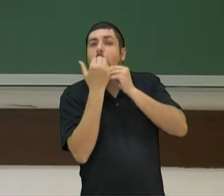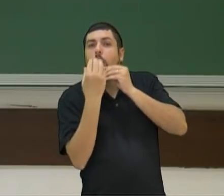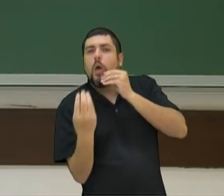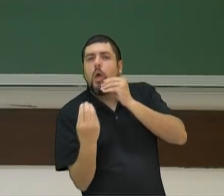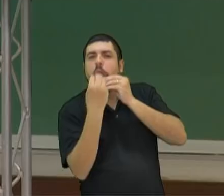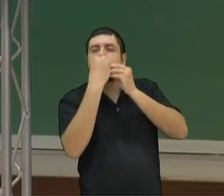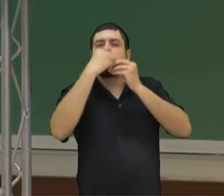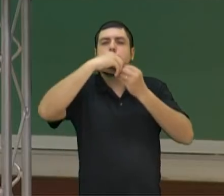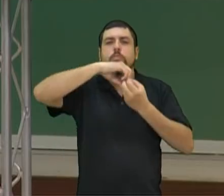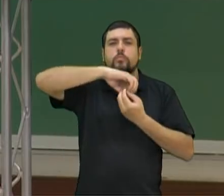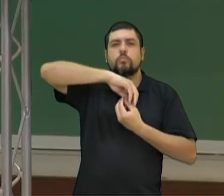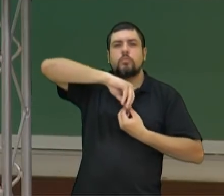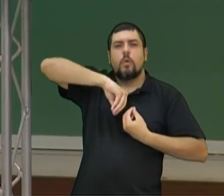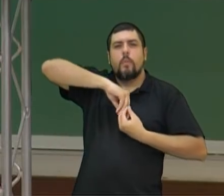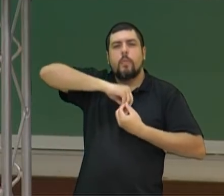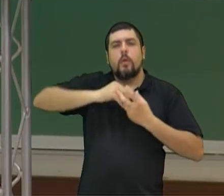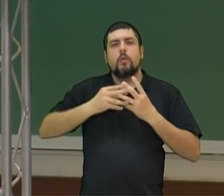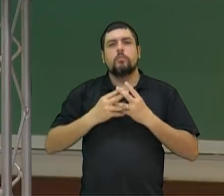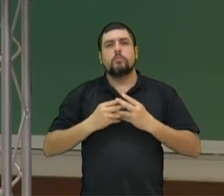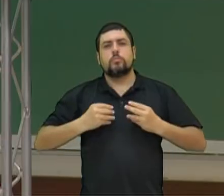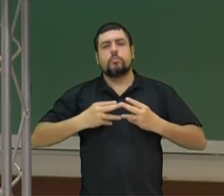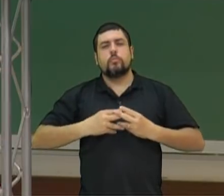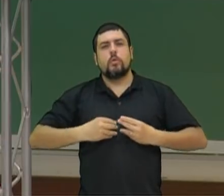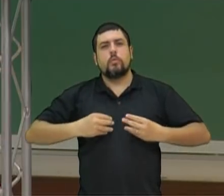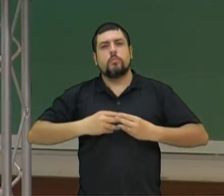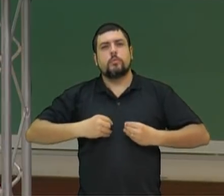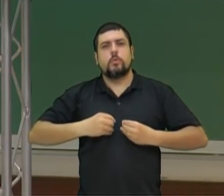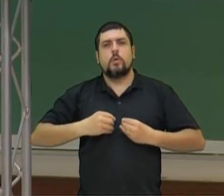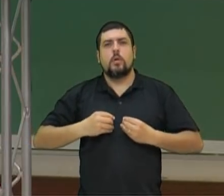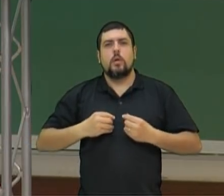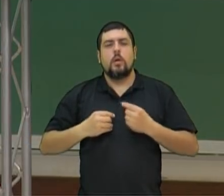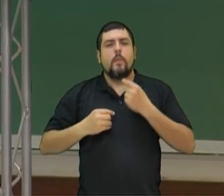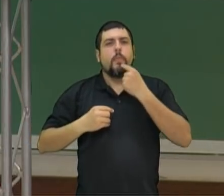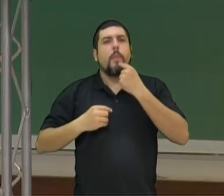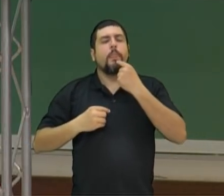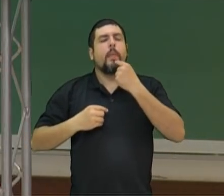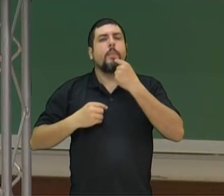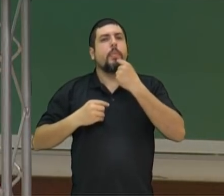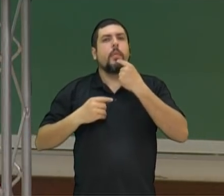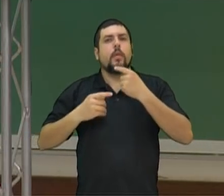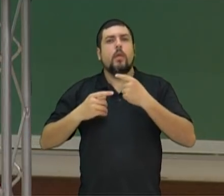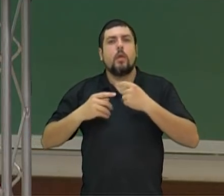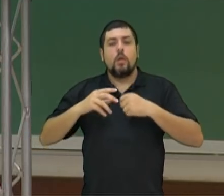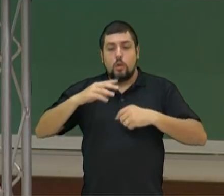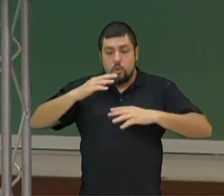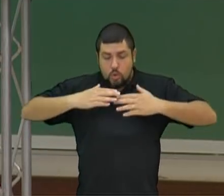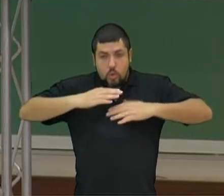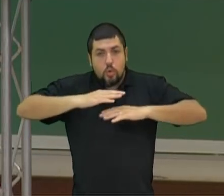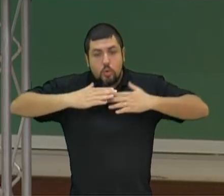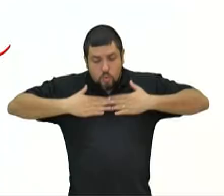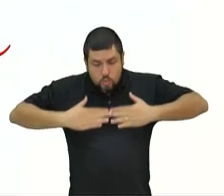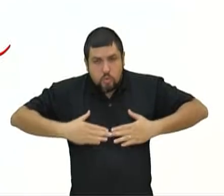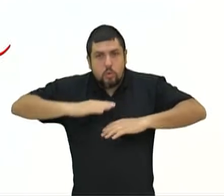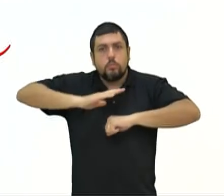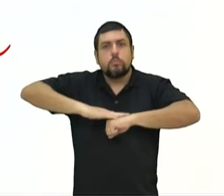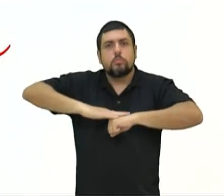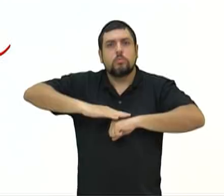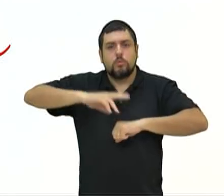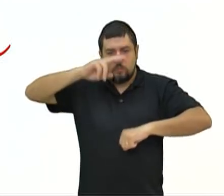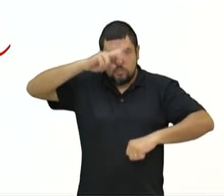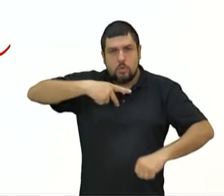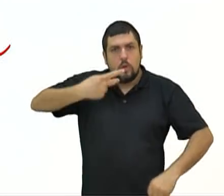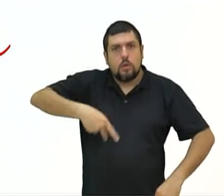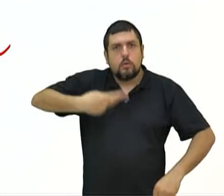quebrar esse alimento em partículas menores. Não depende da sua vontade. Então, as respostas: letra A,